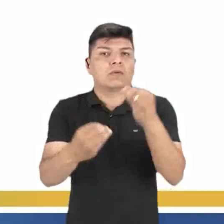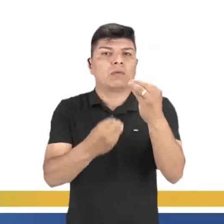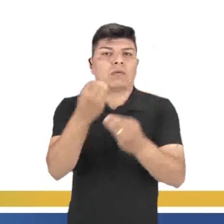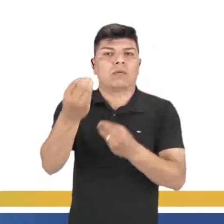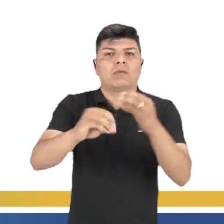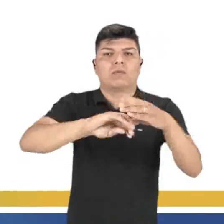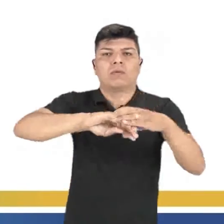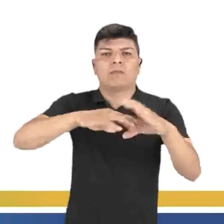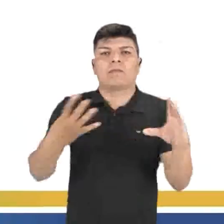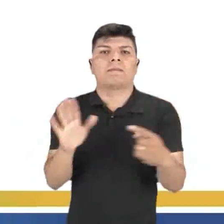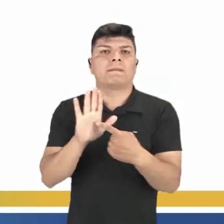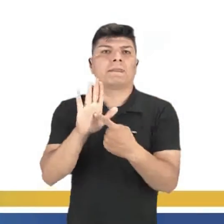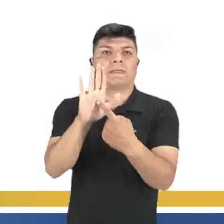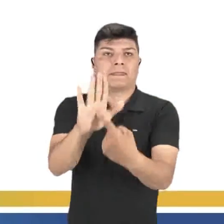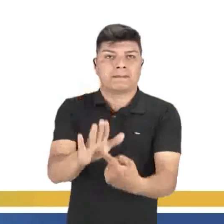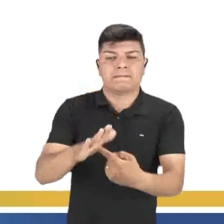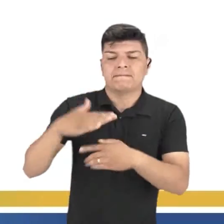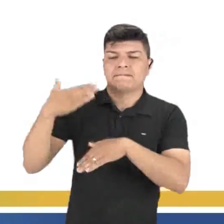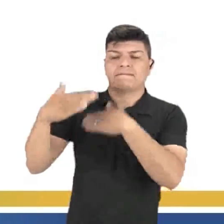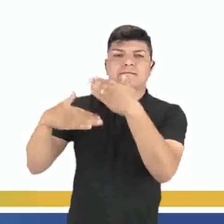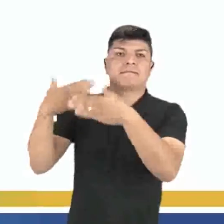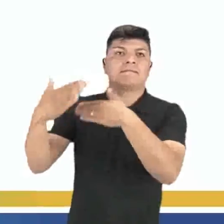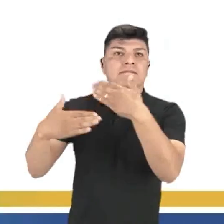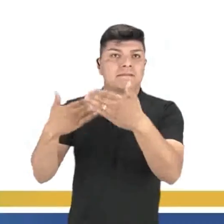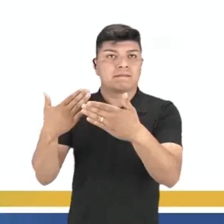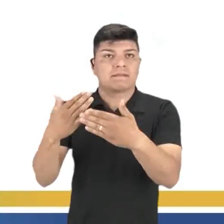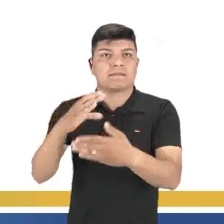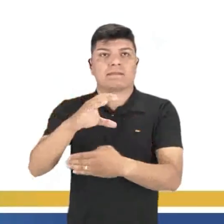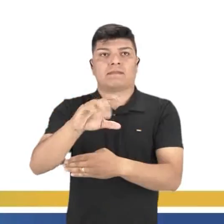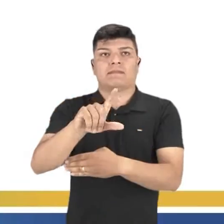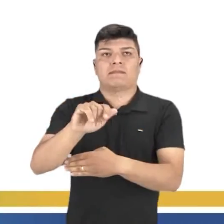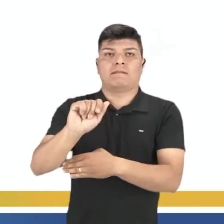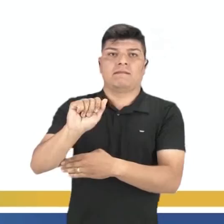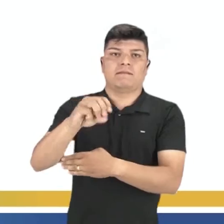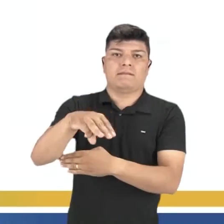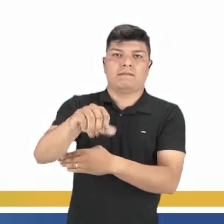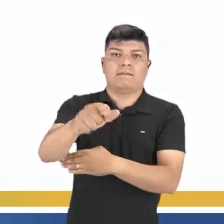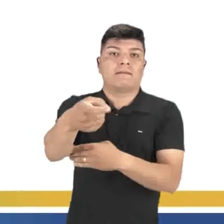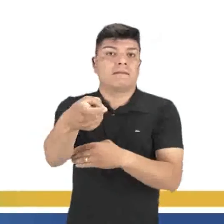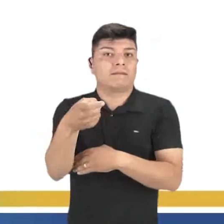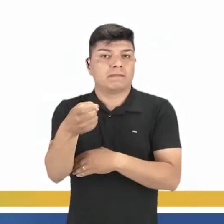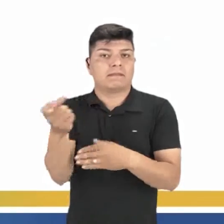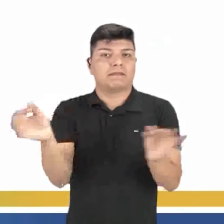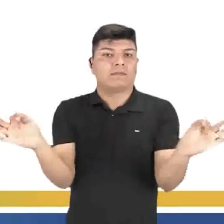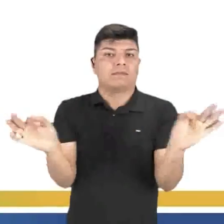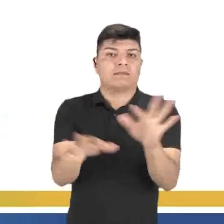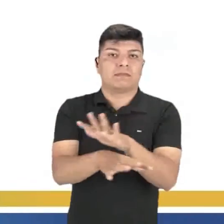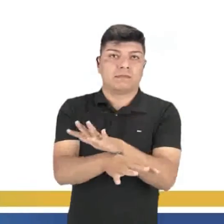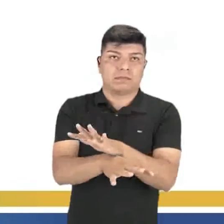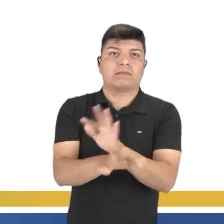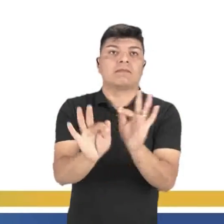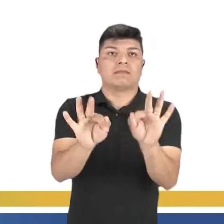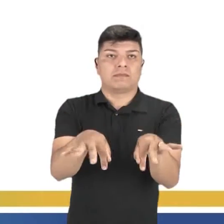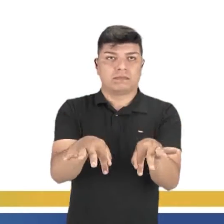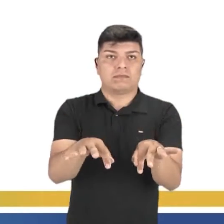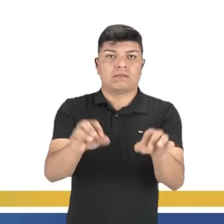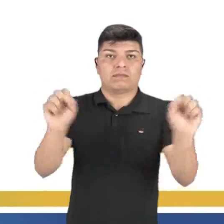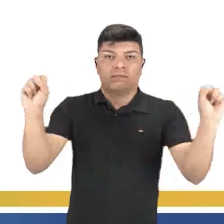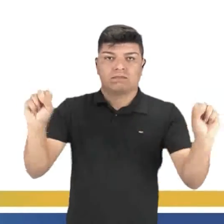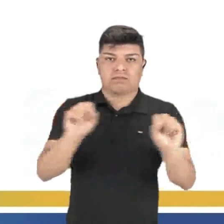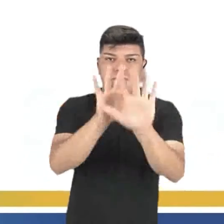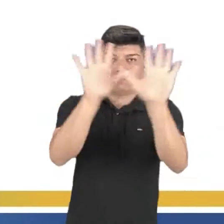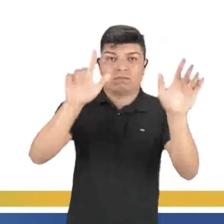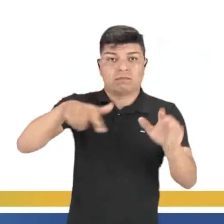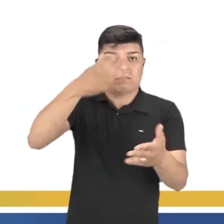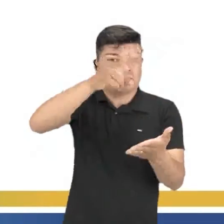caracterizo? A apresentação, o desenvolvimento, o clímax, o desfecho, Ele está bem claro lá, depois você